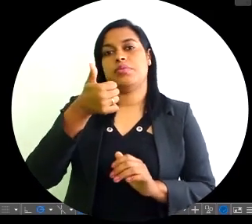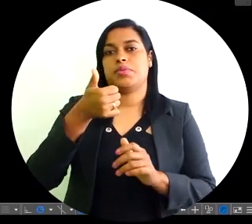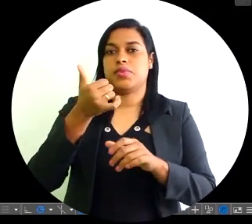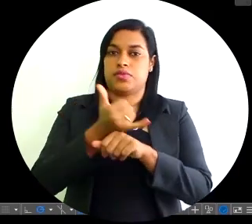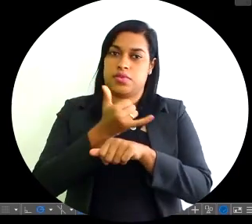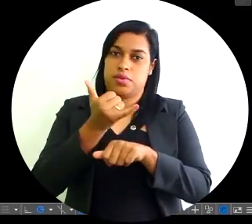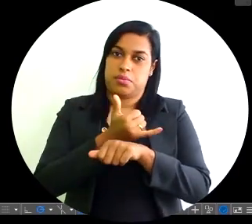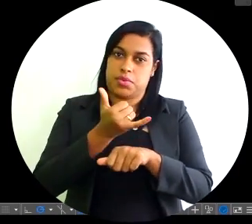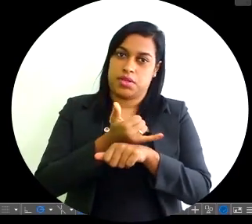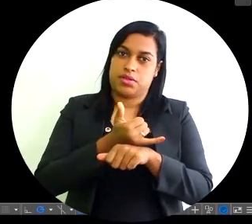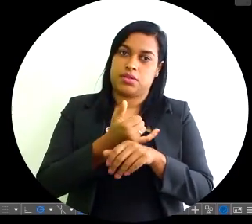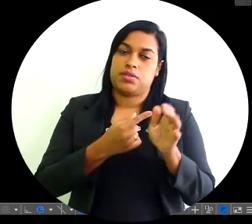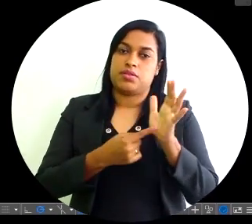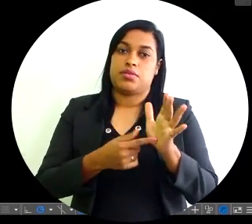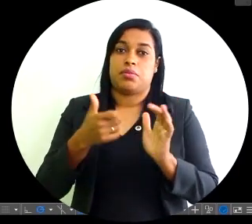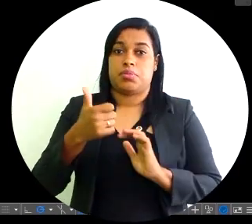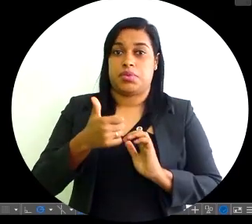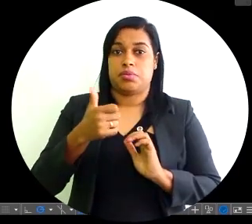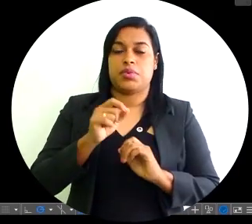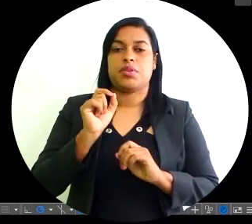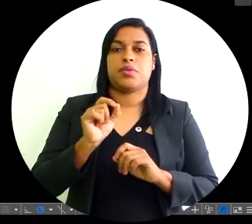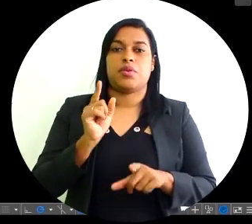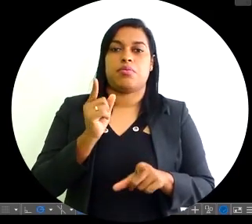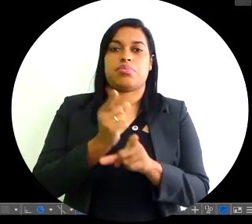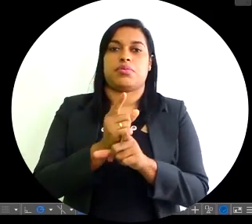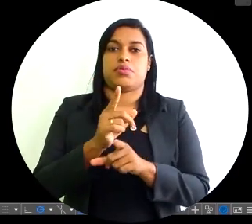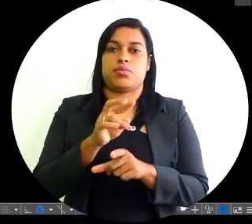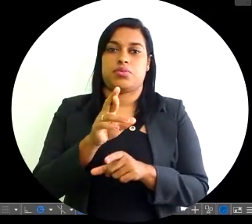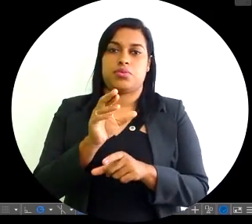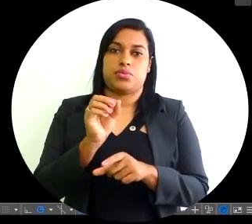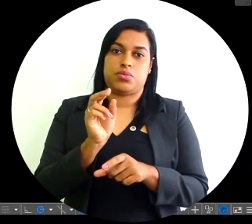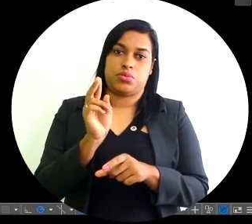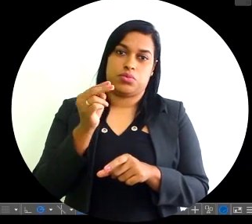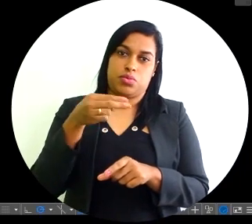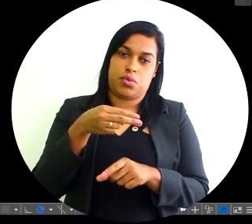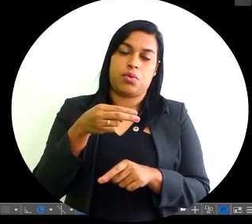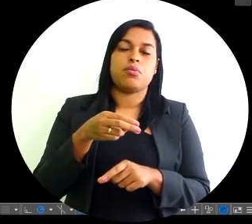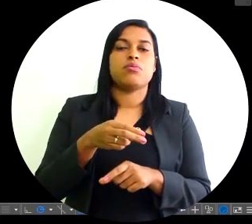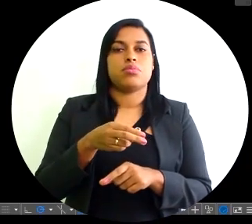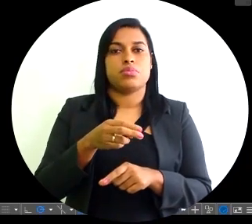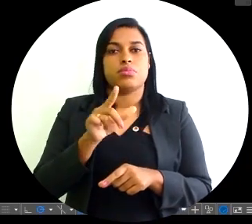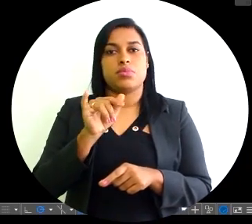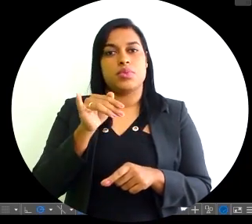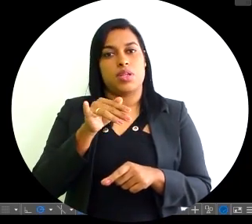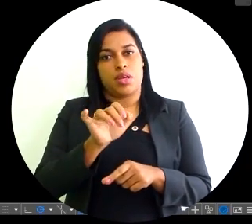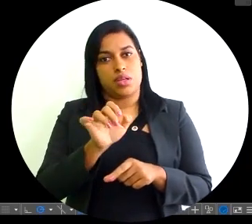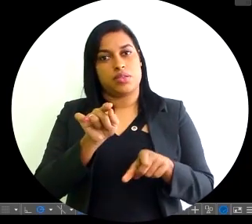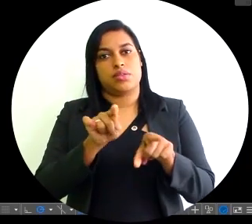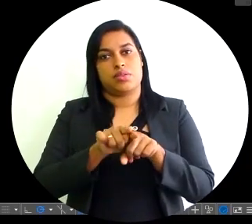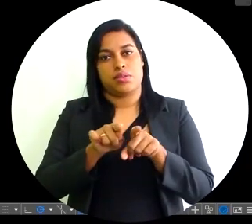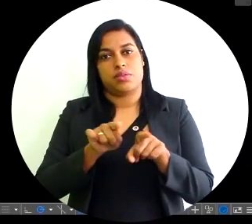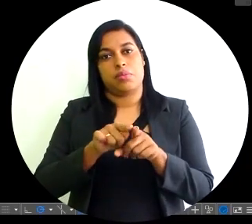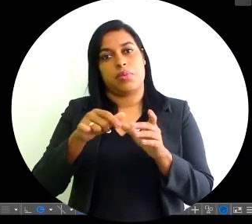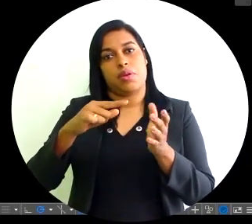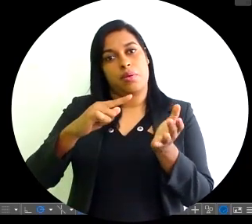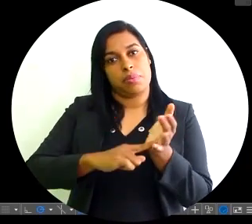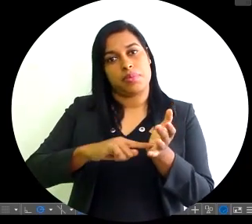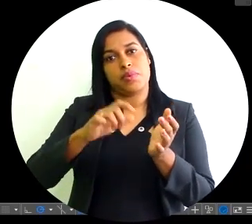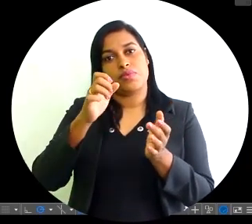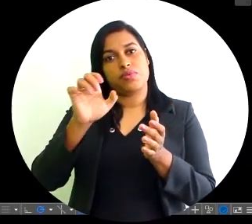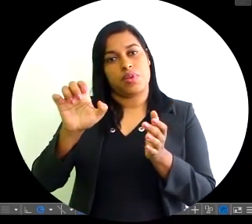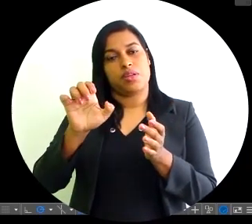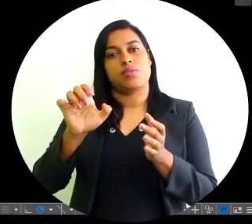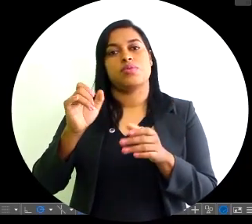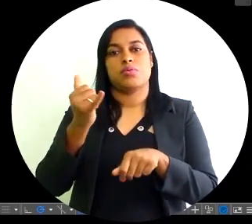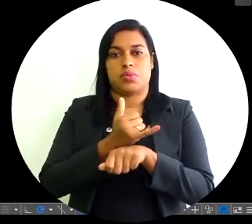principais ferramentas para a representação da planta baixa. A primeira delas se encontra no menu Draw, que é o Line. Ela pode ser acionada também clicando